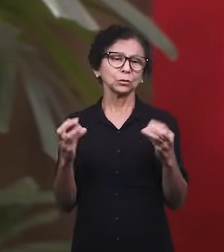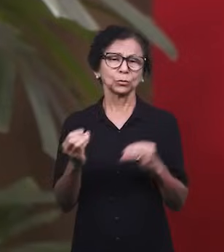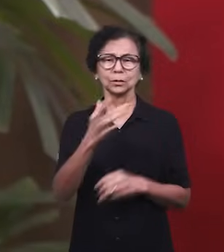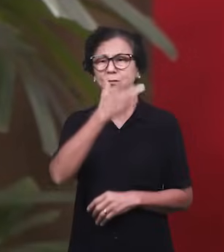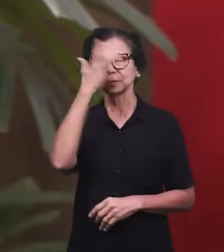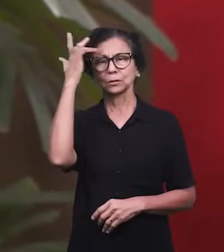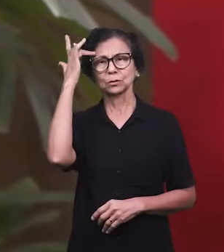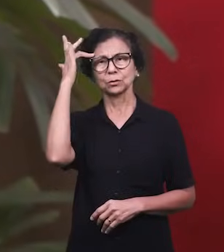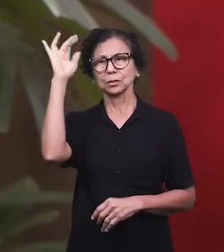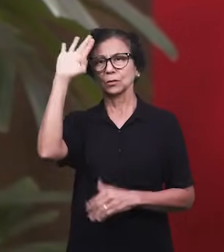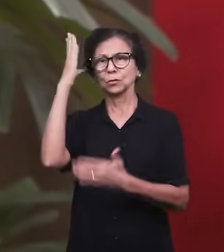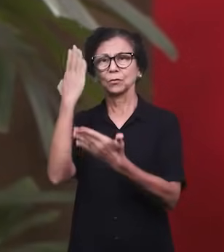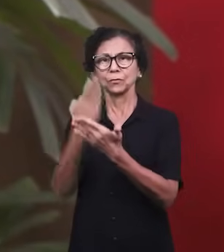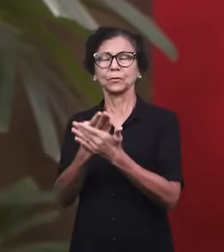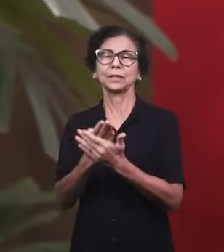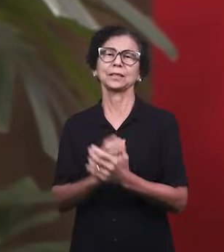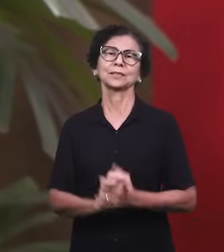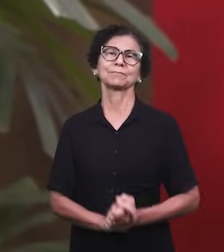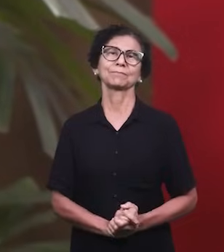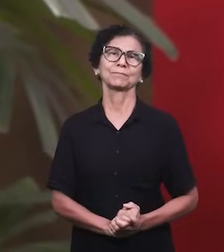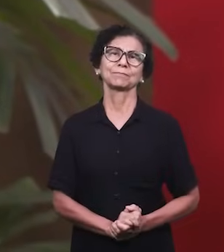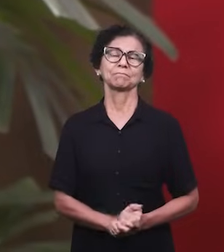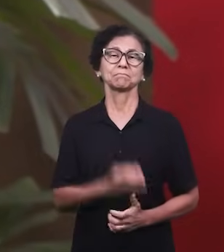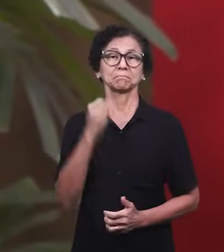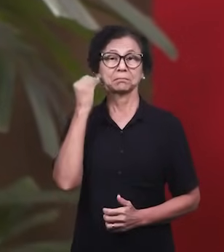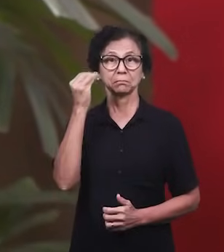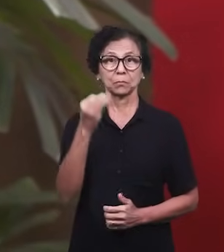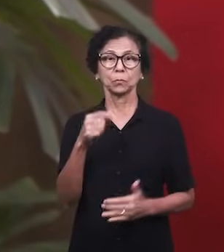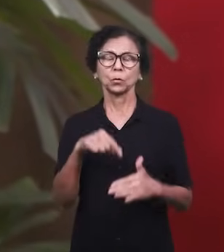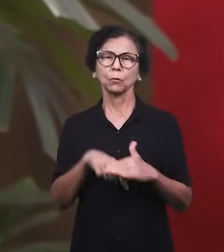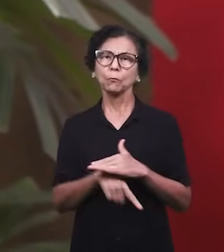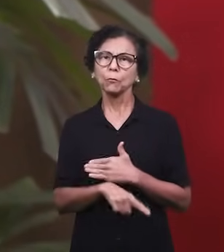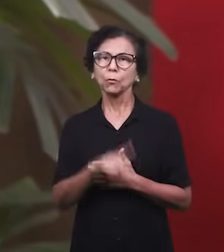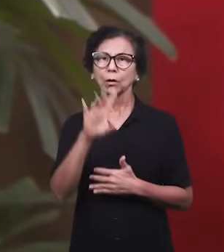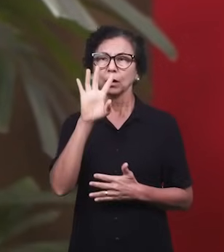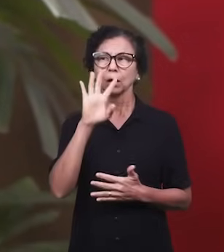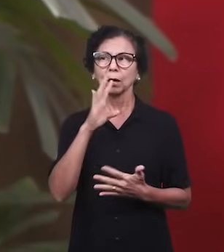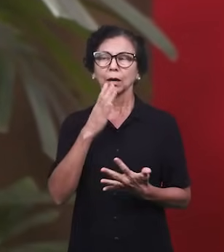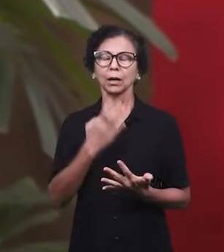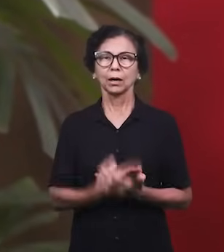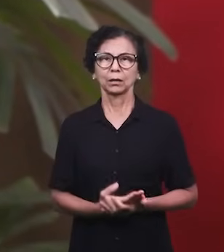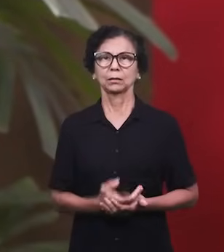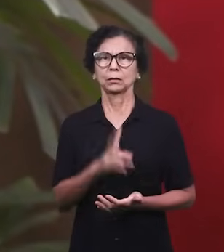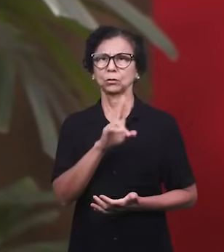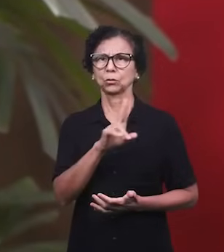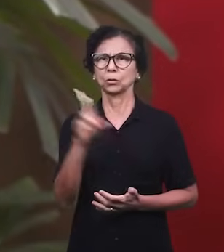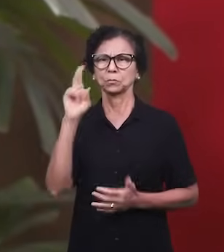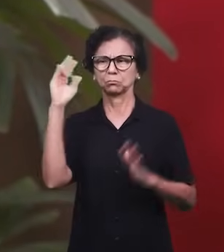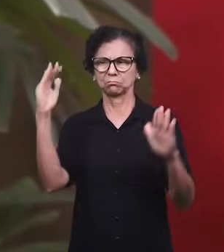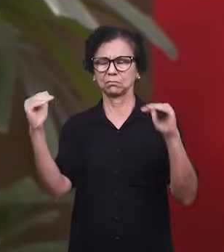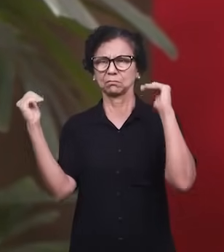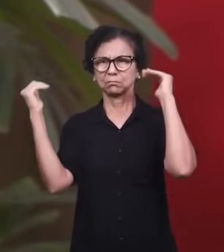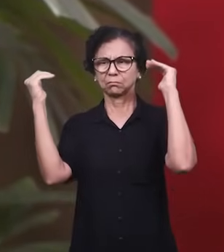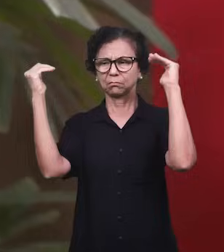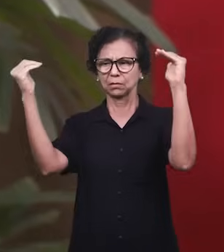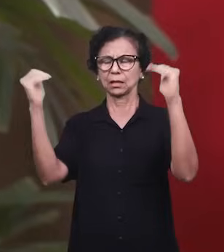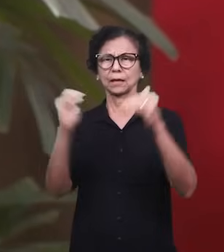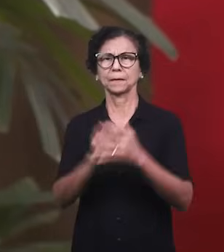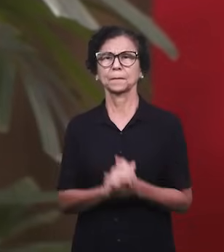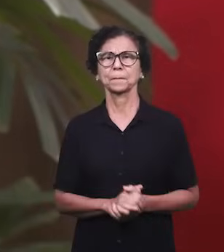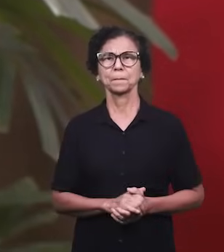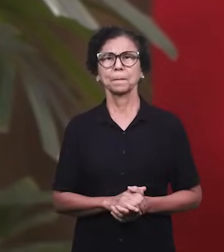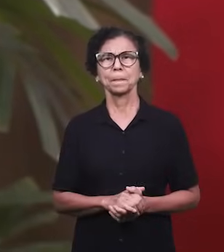a irmã esperou. Então é uma experiência realmente notável, porque em tudo o nome do Senhor foi glorificado, a